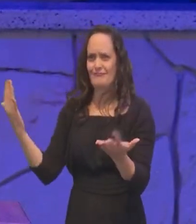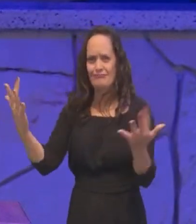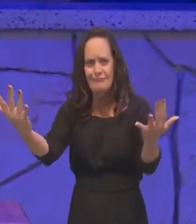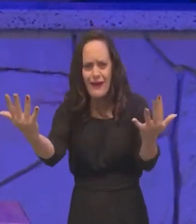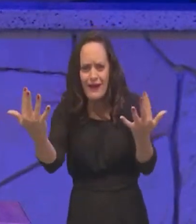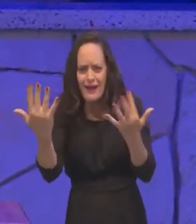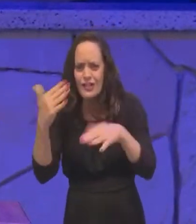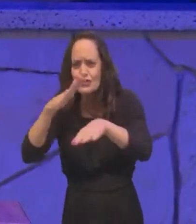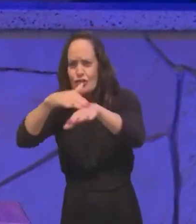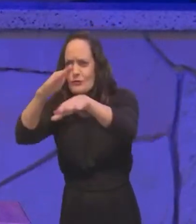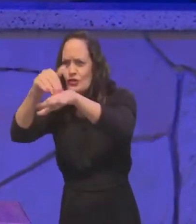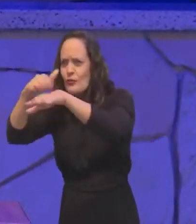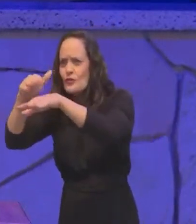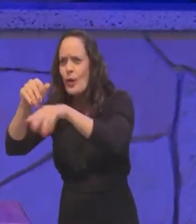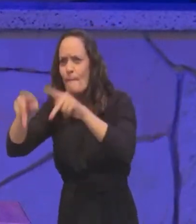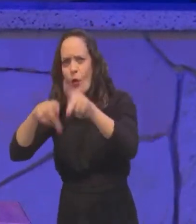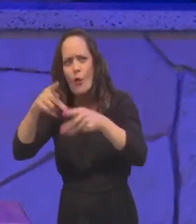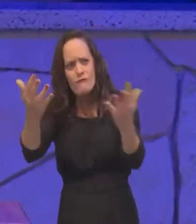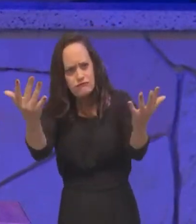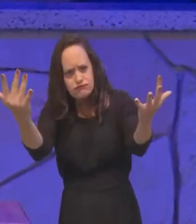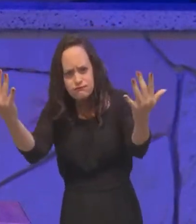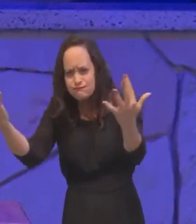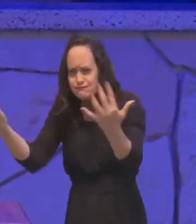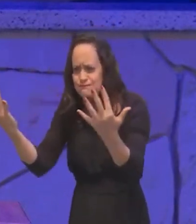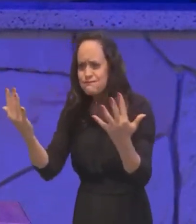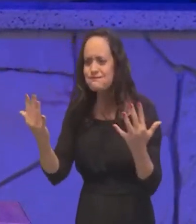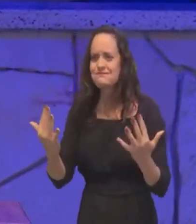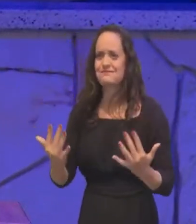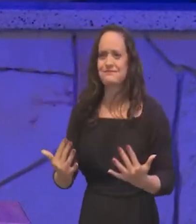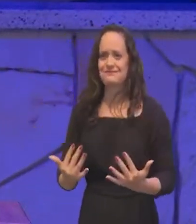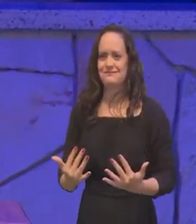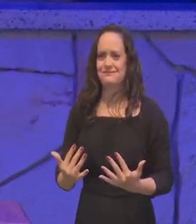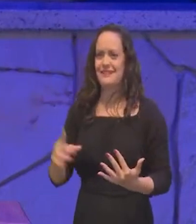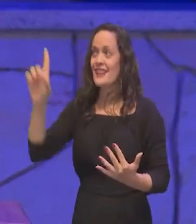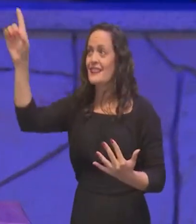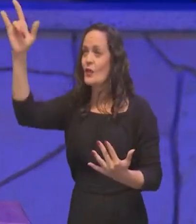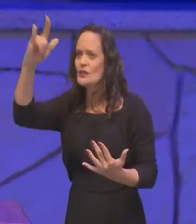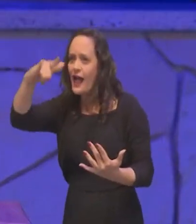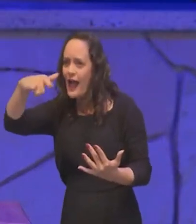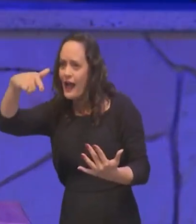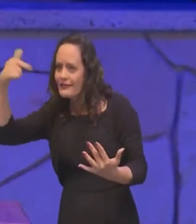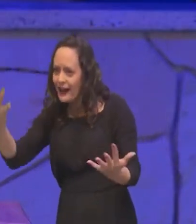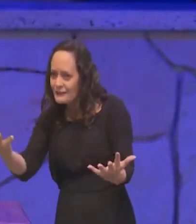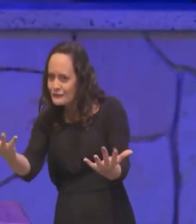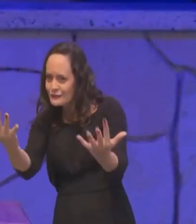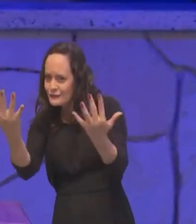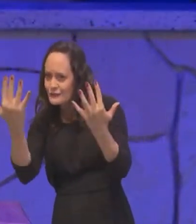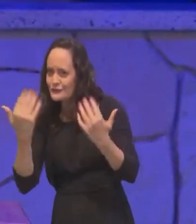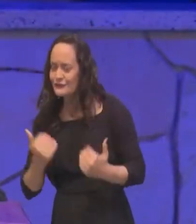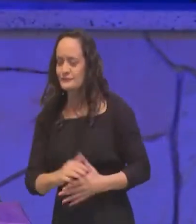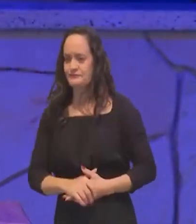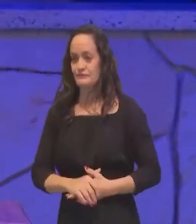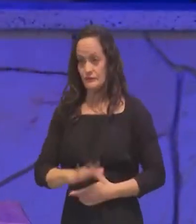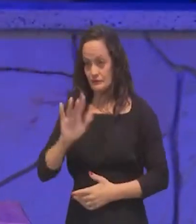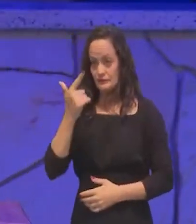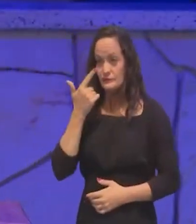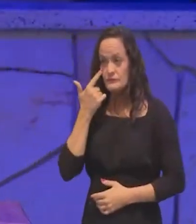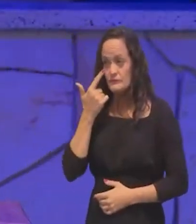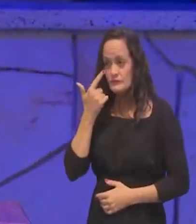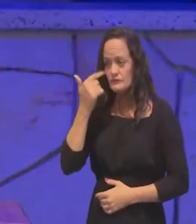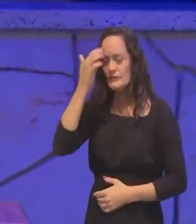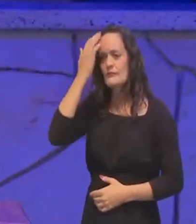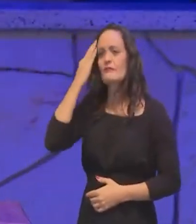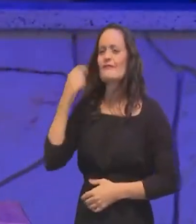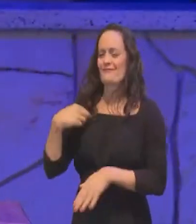Deus chama o seu povo, Ele atrai o seu povo. E olha, deixa-me dizer uma coisa, no